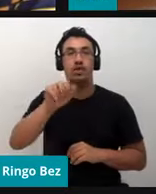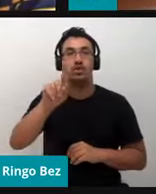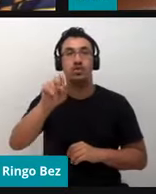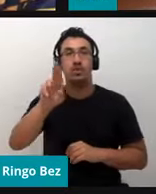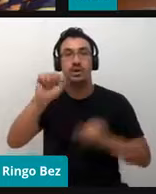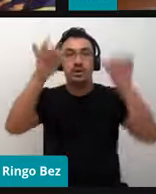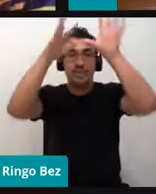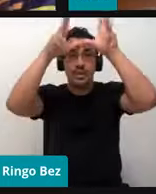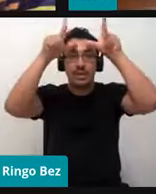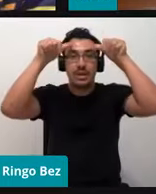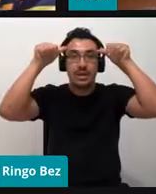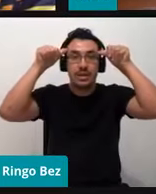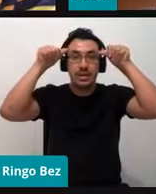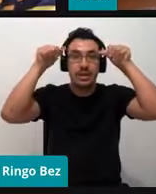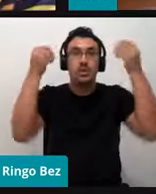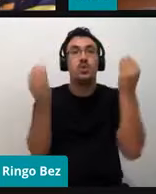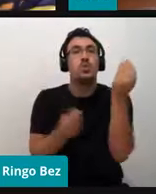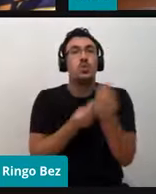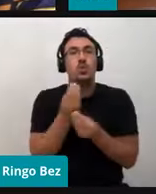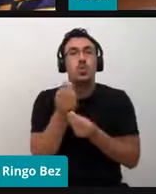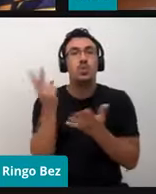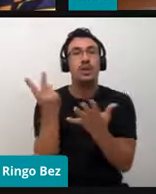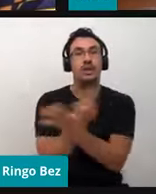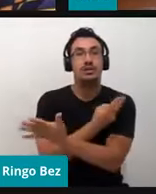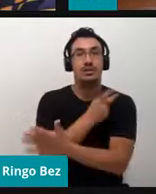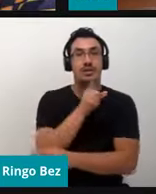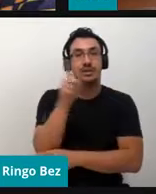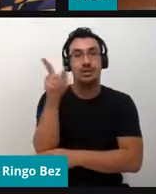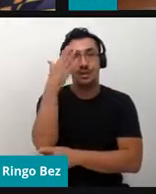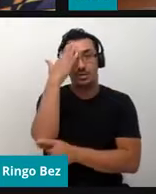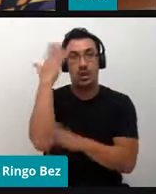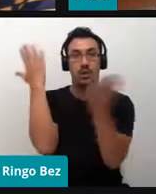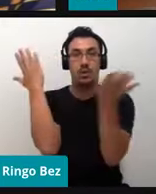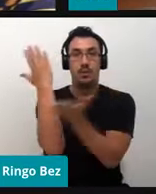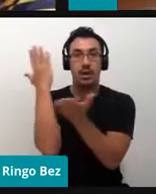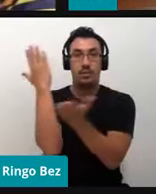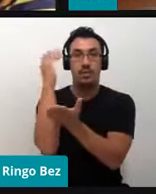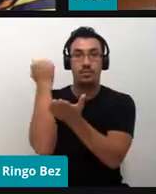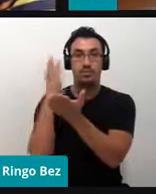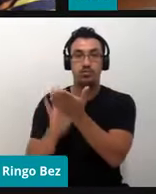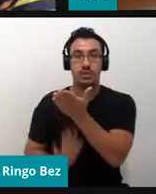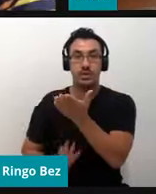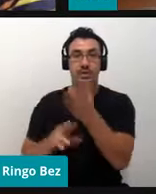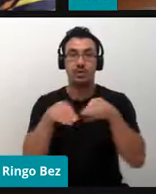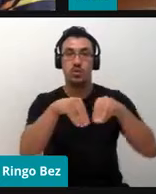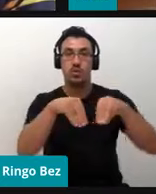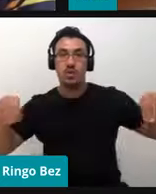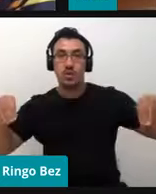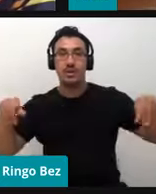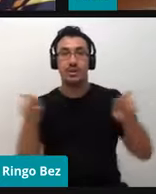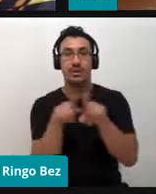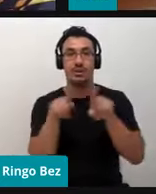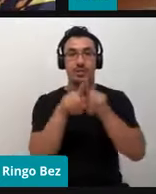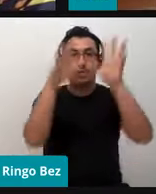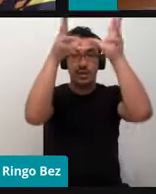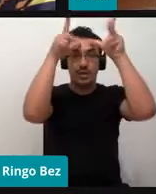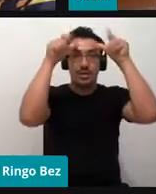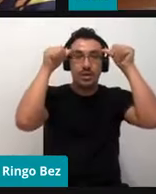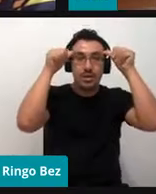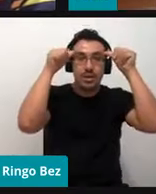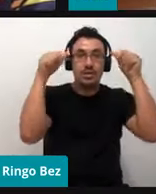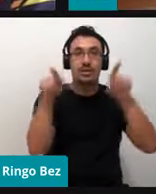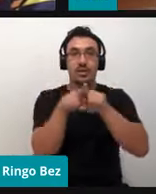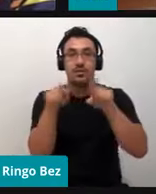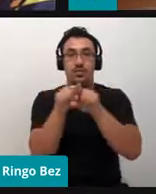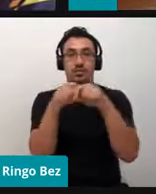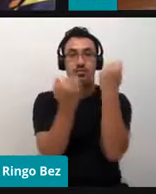O que está acontecendo é que, com o desmatamento do Cerrado e o desmatamento da própria Mata Atlântica, que sobrou